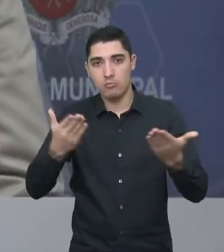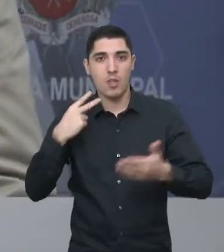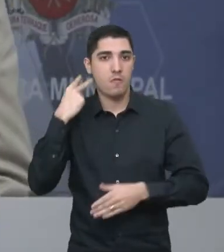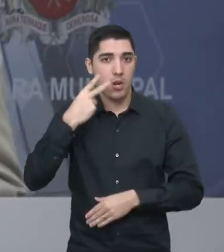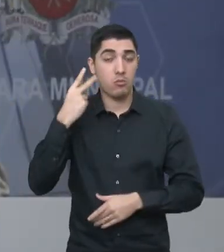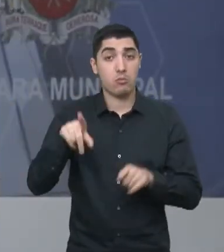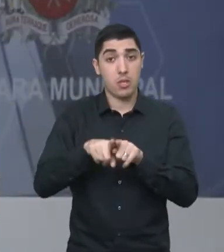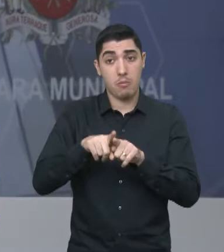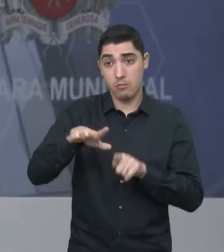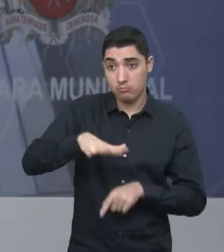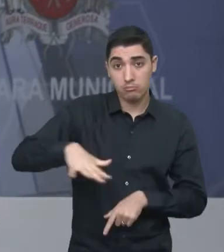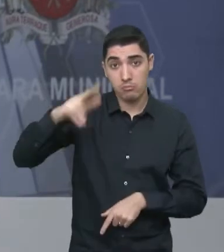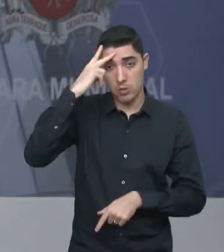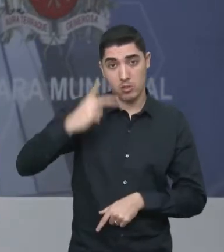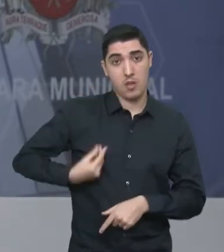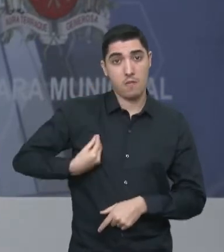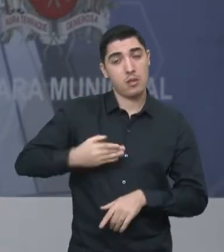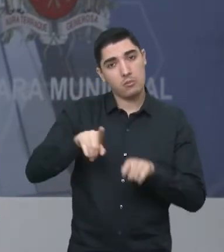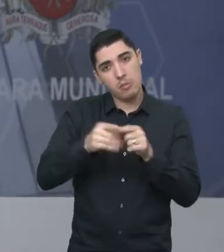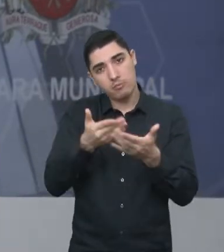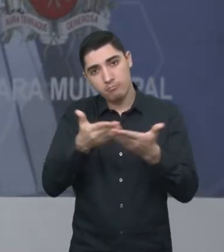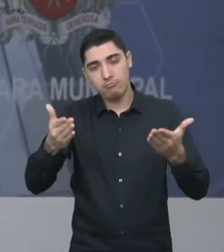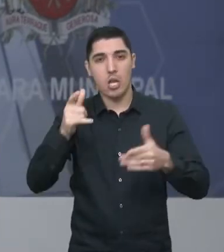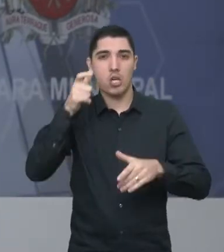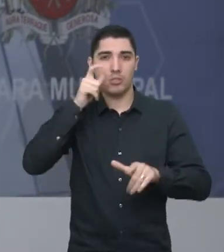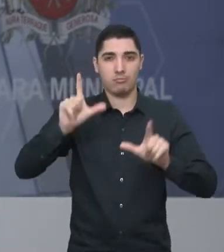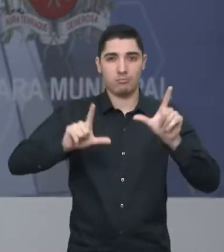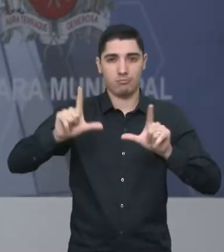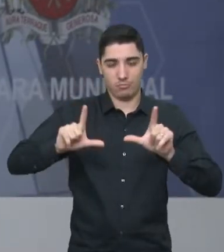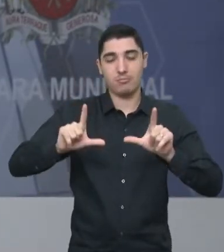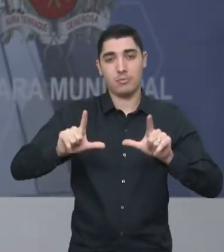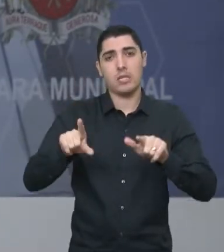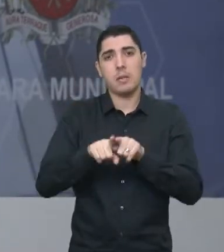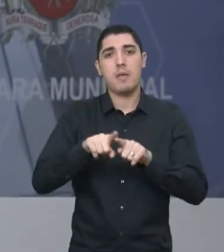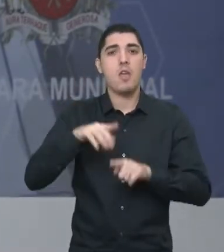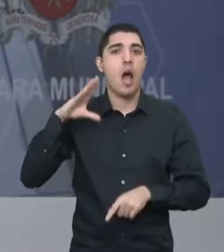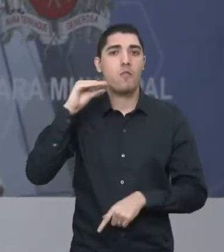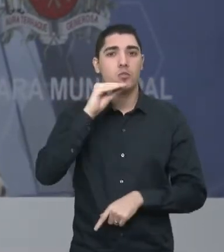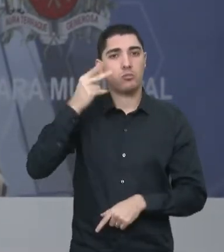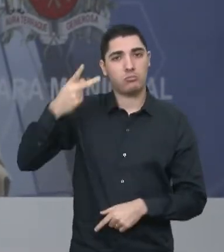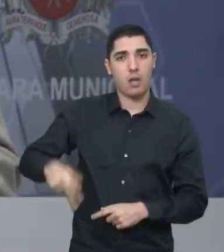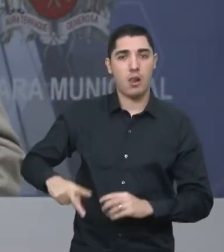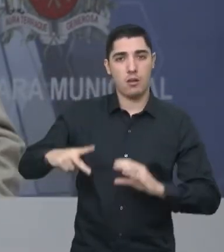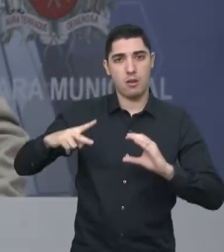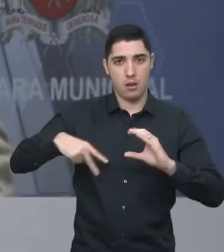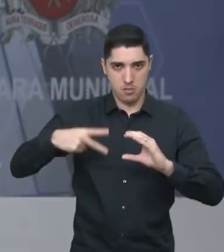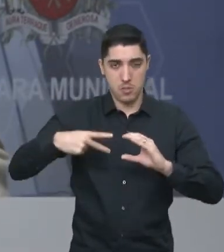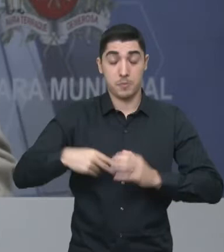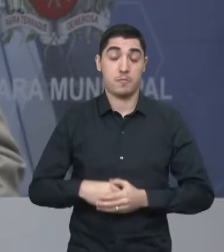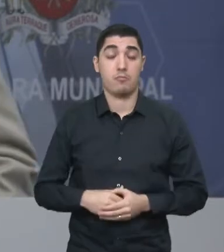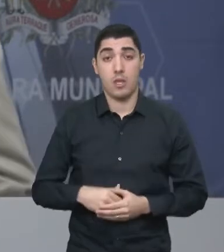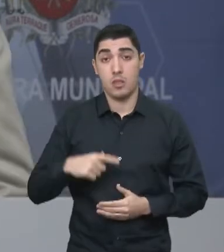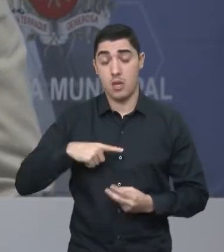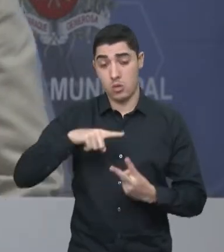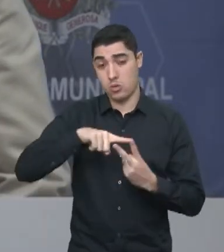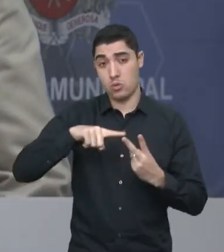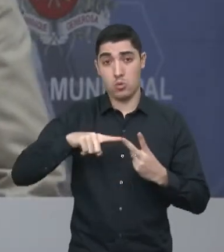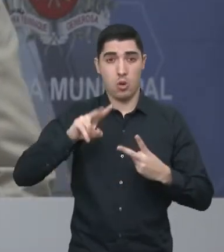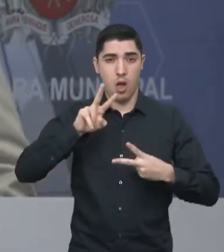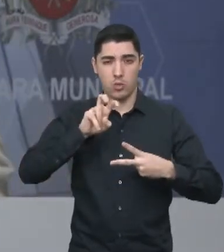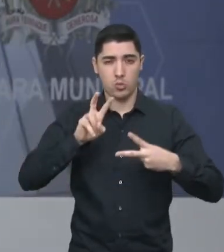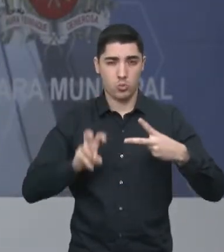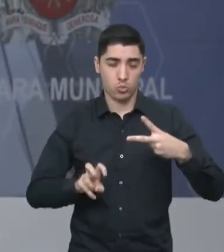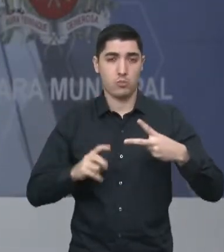presentes na Câmara Municipal, aos telespectadores da TV e aos funcionários dessa casa. O que me traz aqui são dois assuntos, né? Na